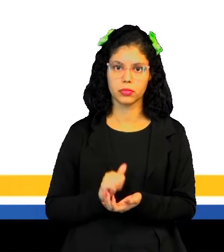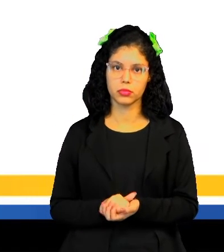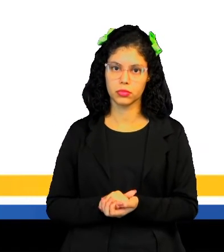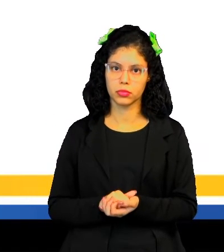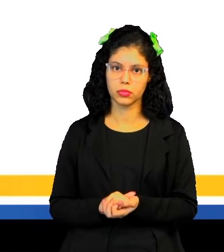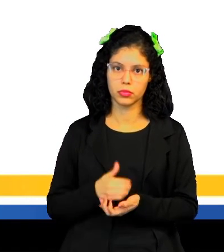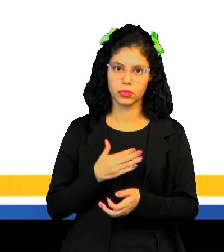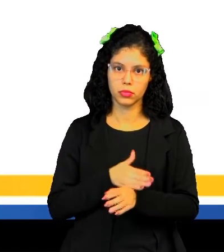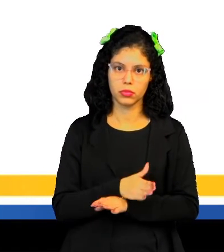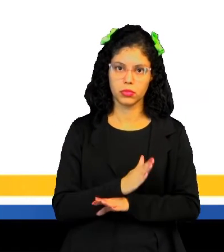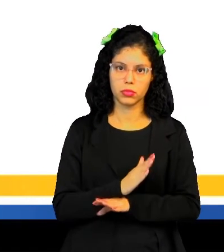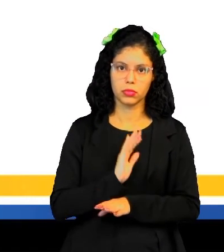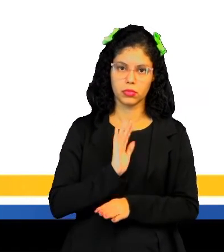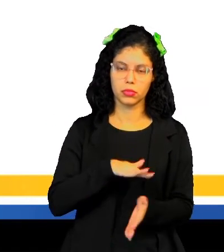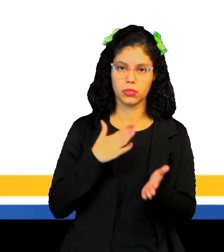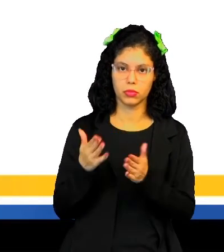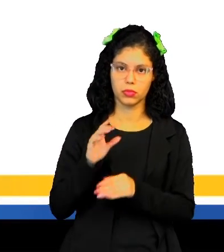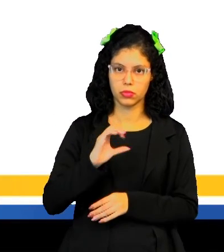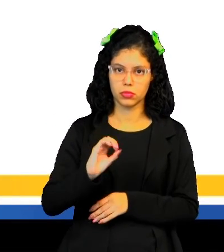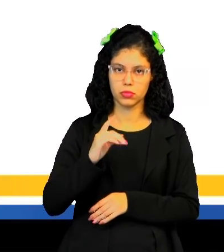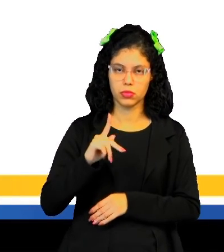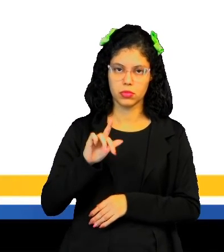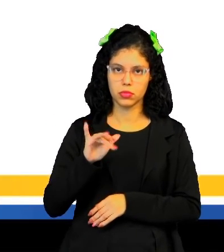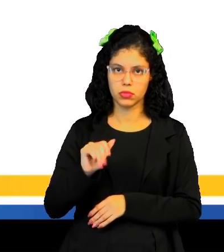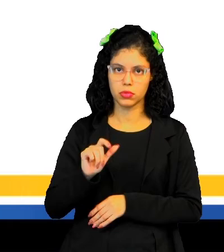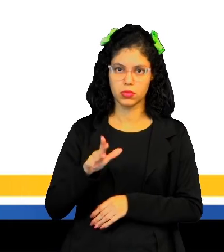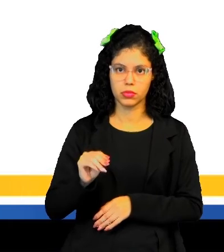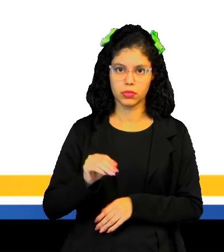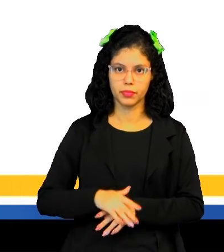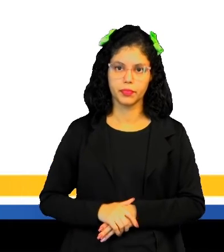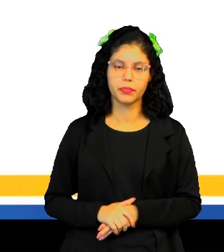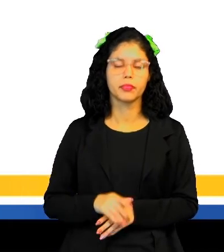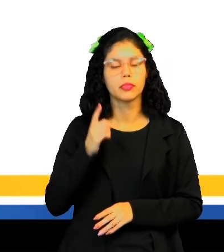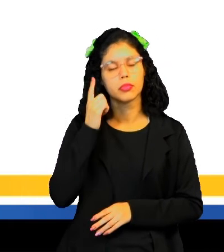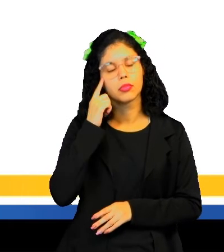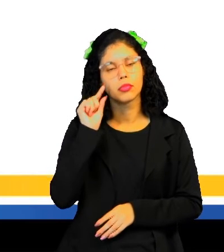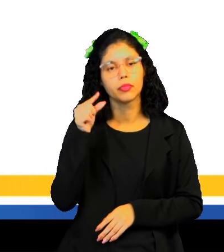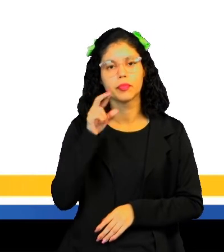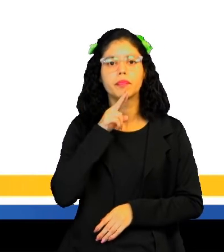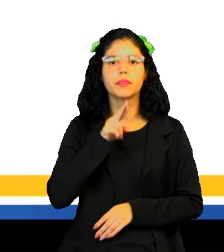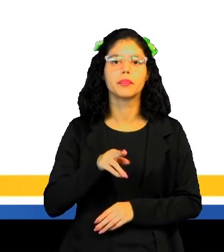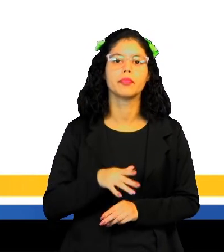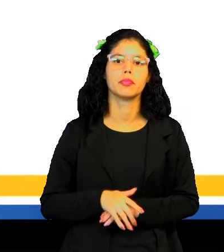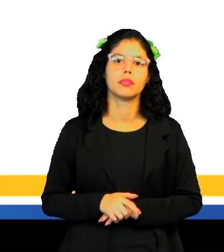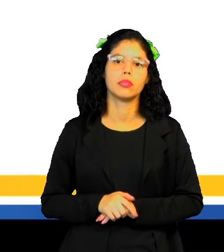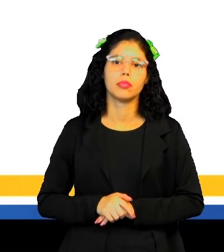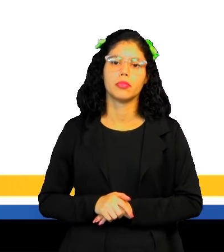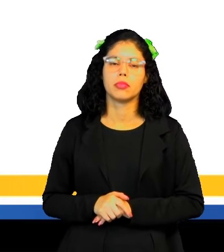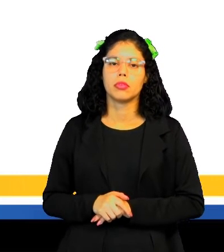a redemocratização, passou para a oposição. Vamos lá, pensando um pouquinho na resposta.